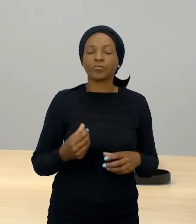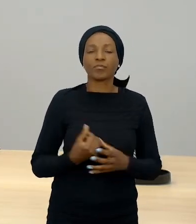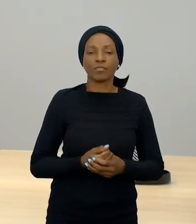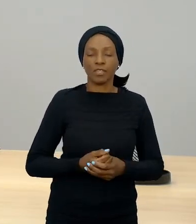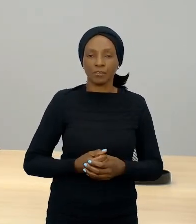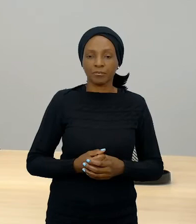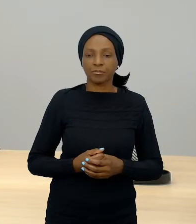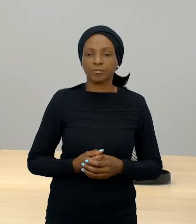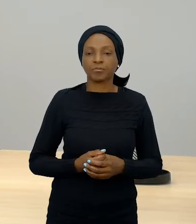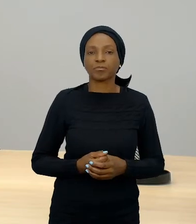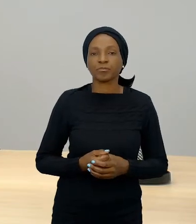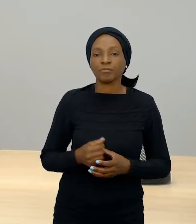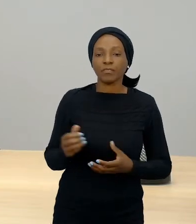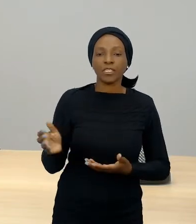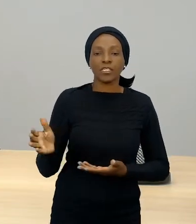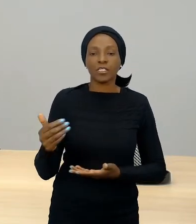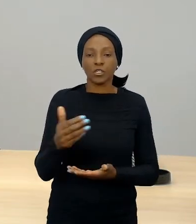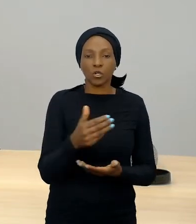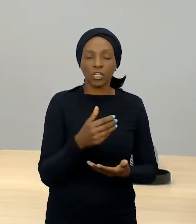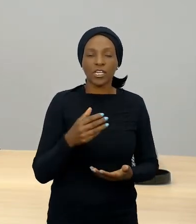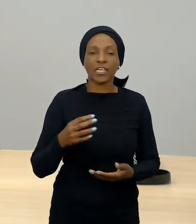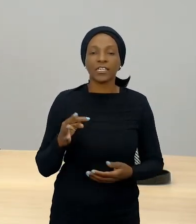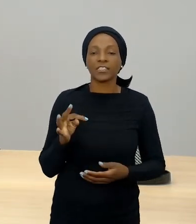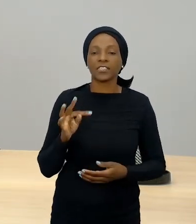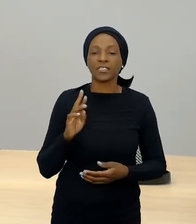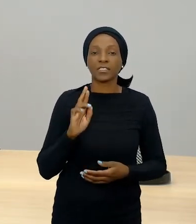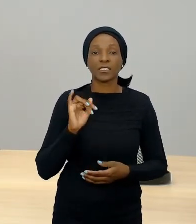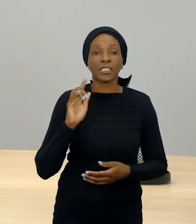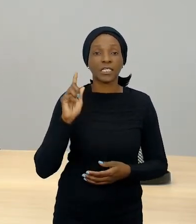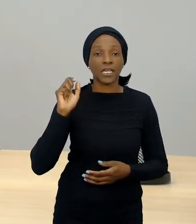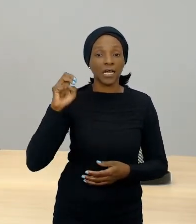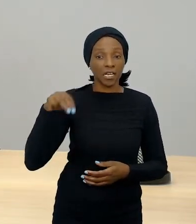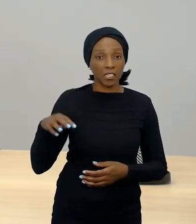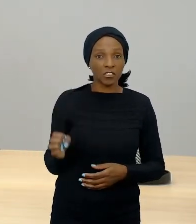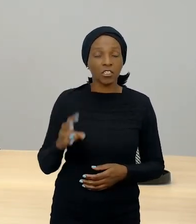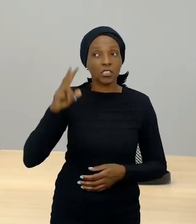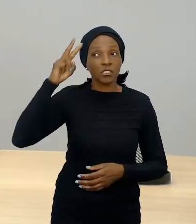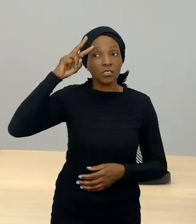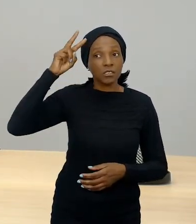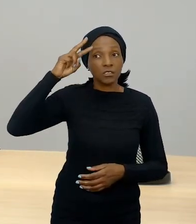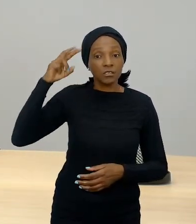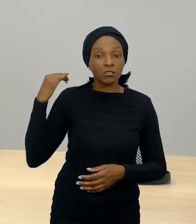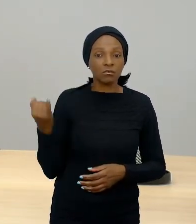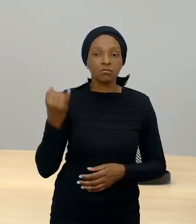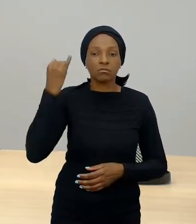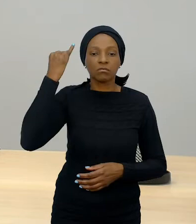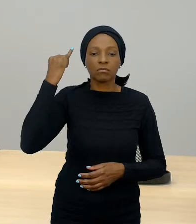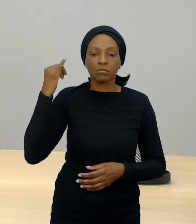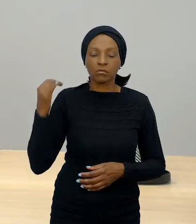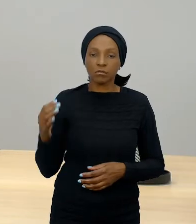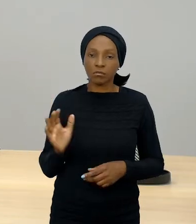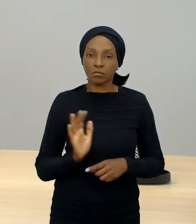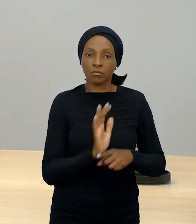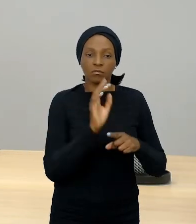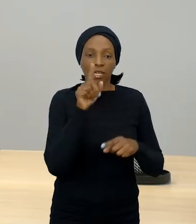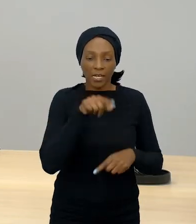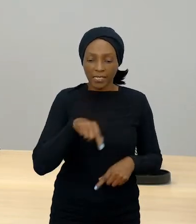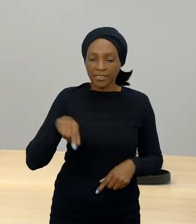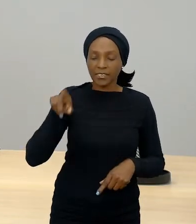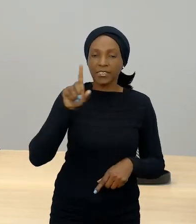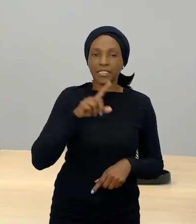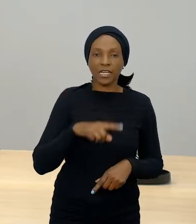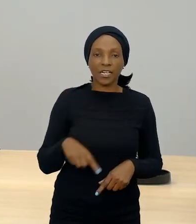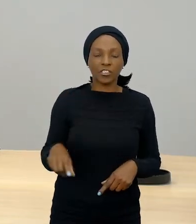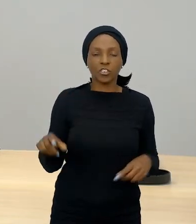para coleta e triagem. Lembrando que, para tornar a reciclagem possível